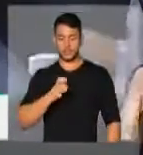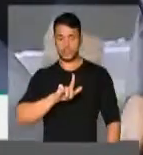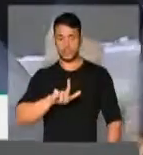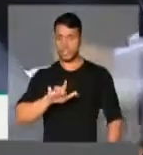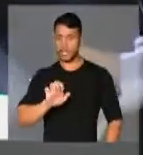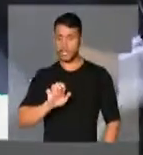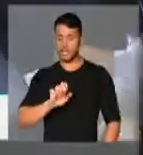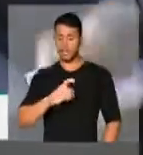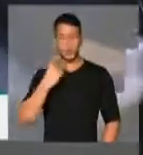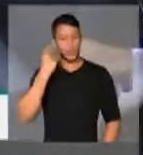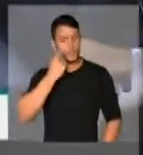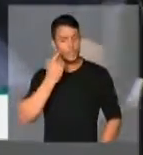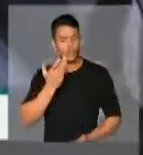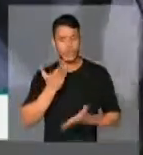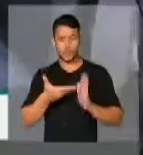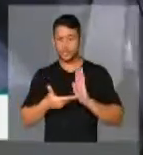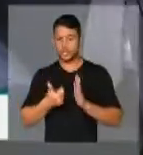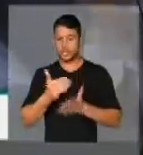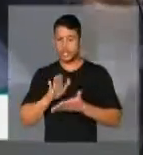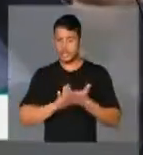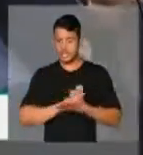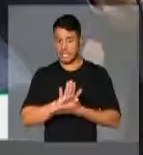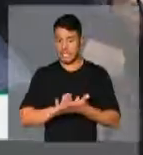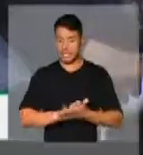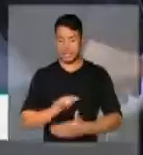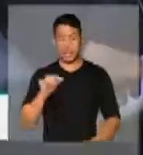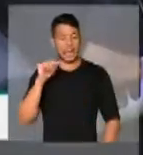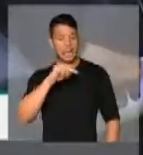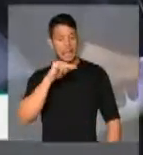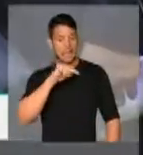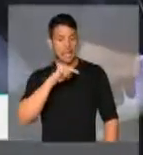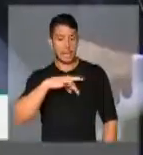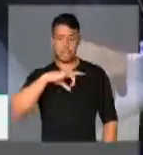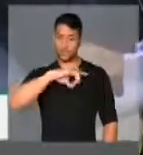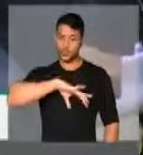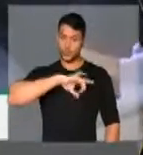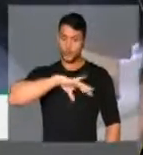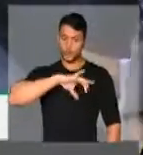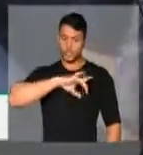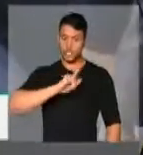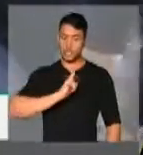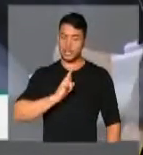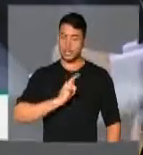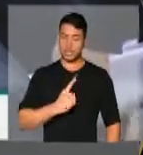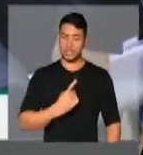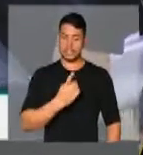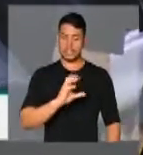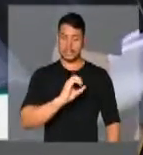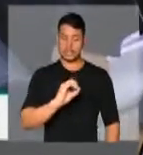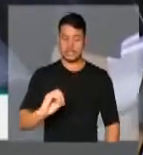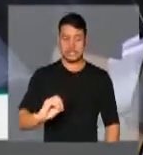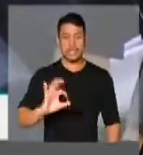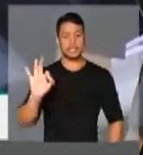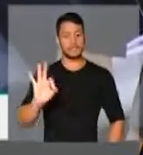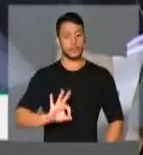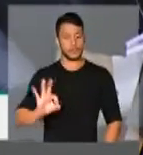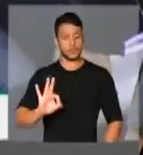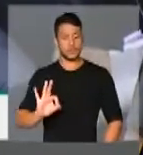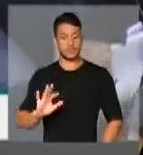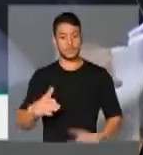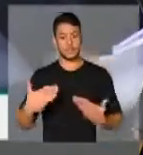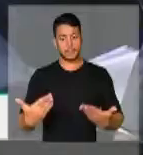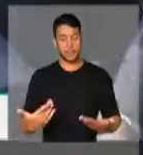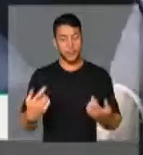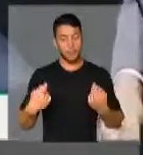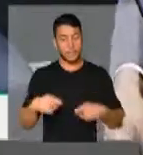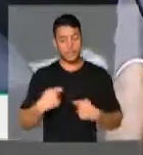derrubar esta abertura de 100%. Portanto, de uma forma, ainda que indireta, é preciso entender